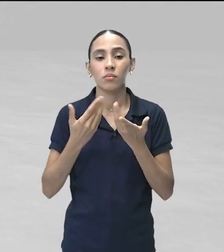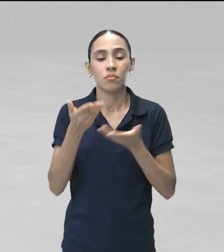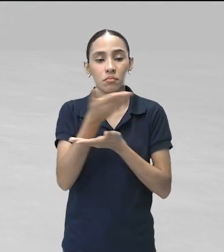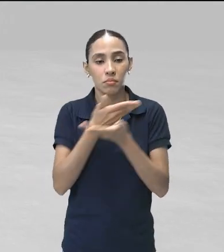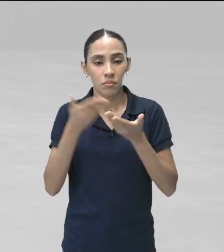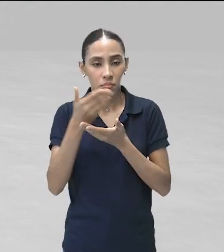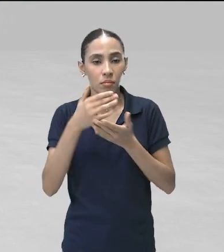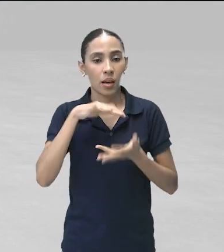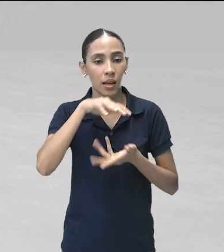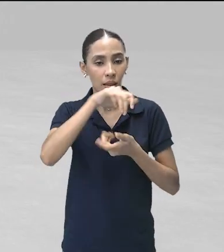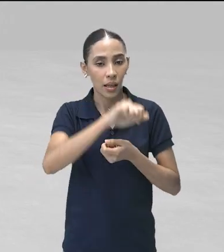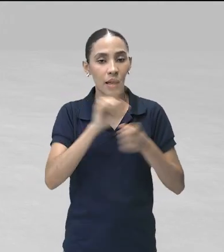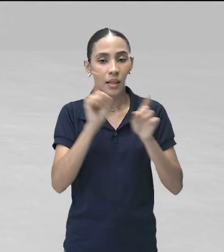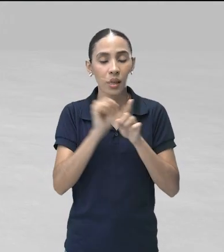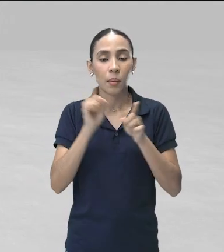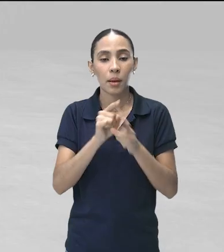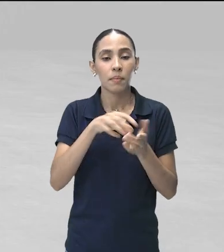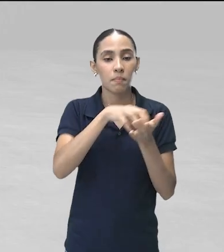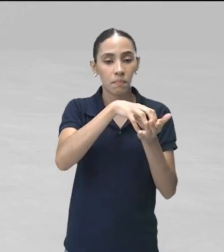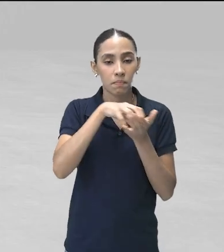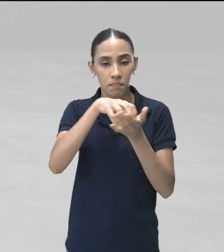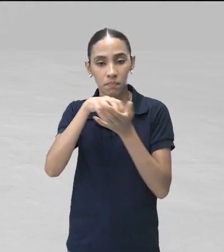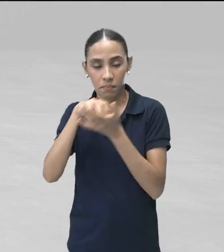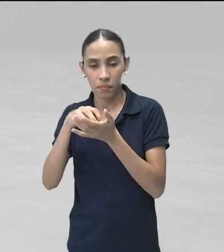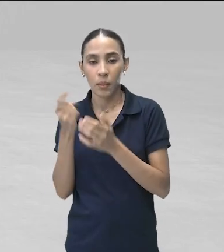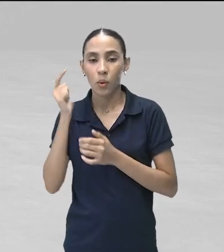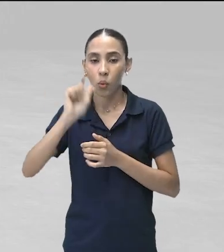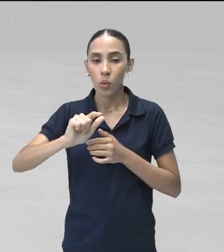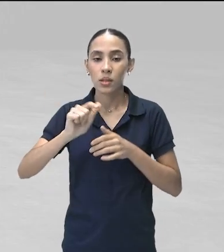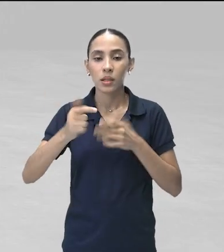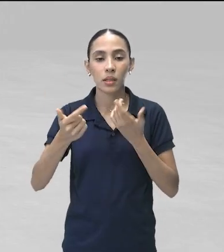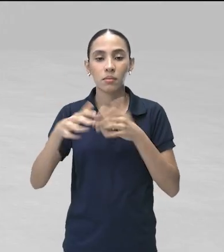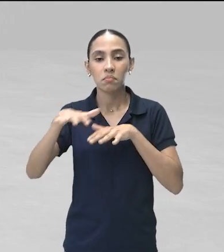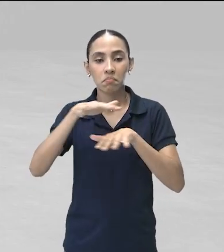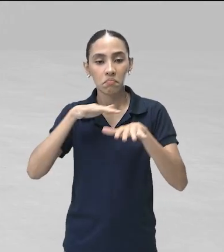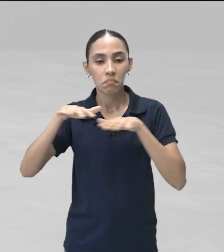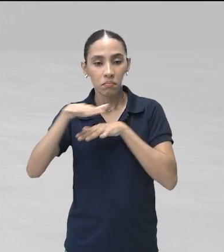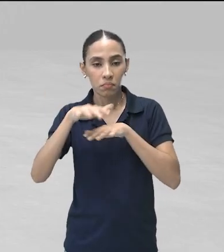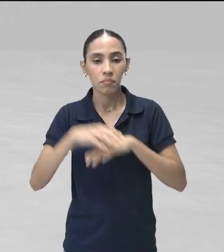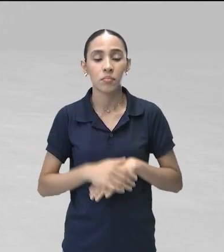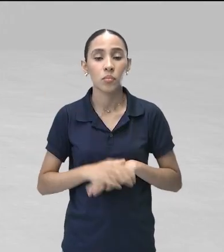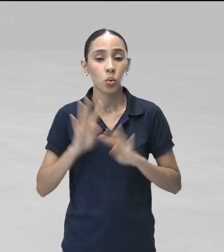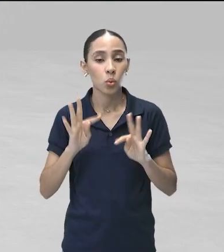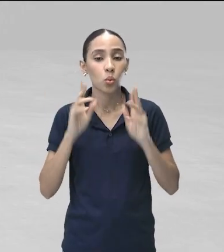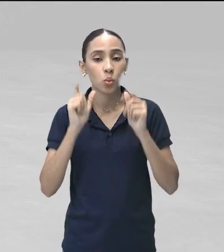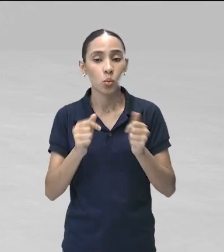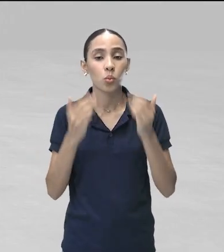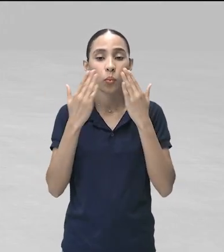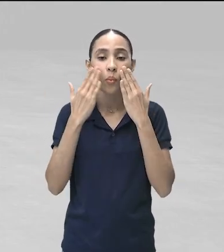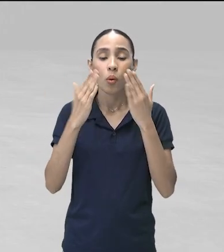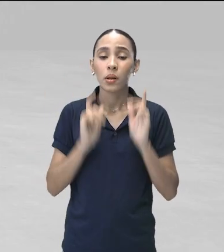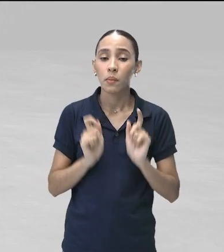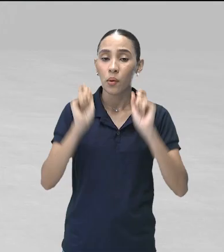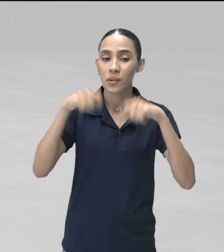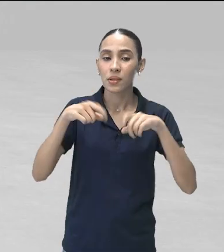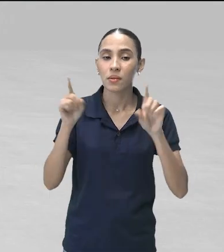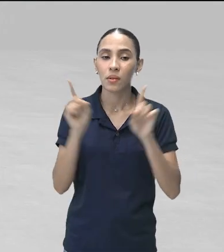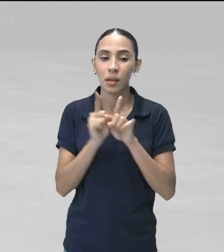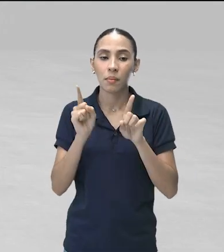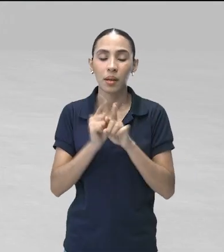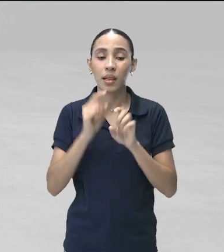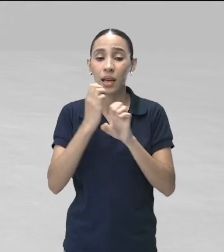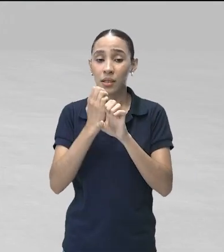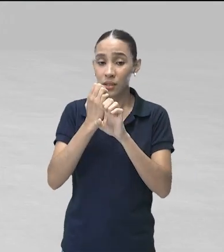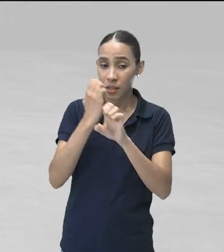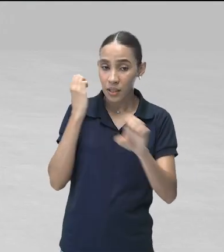a Terra e meios de transporte para se deslocar. Tudo isso mostra como é possível